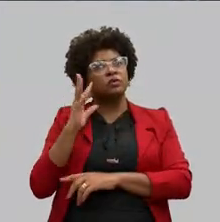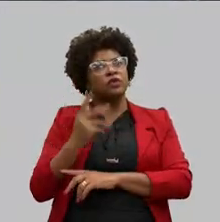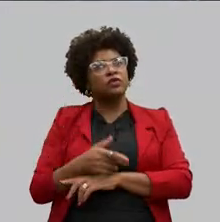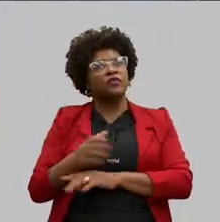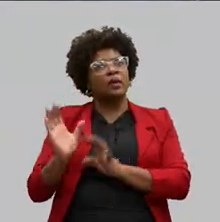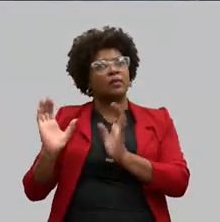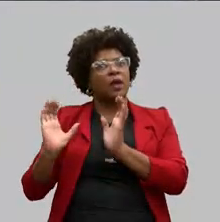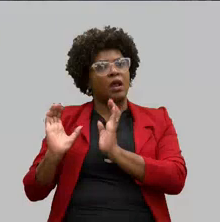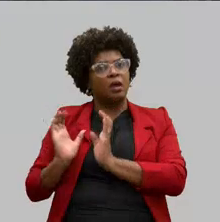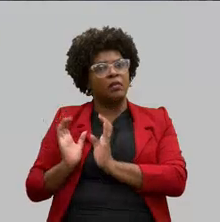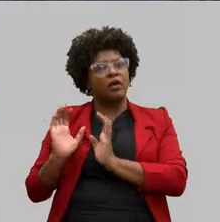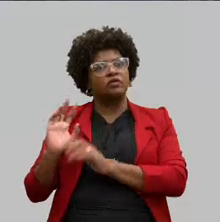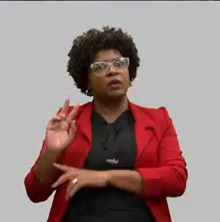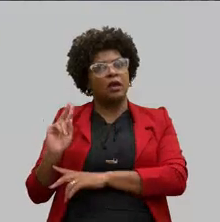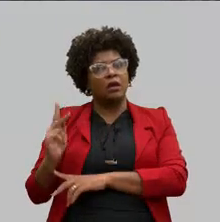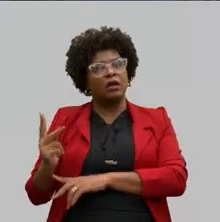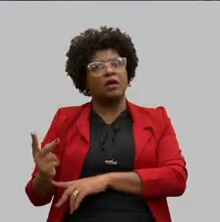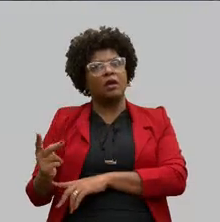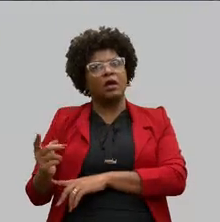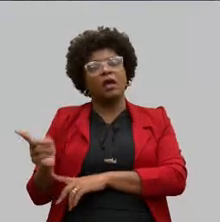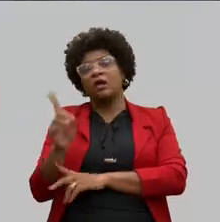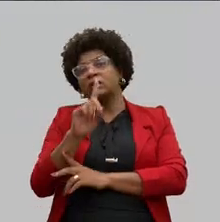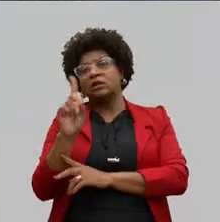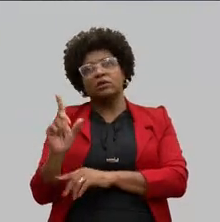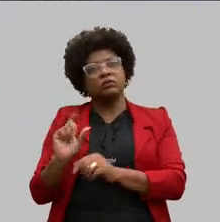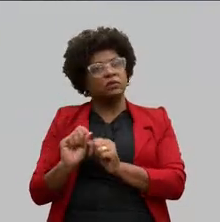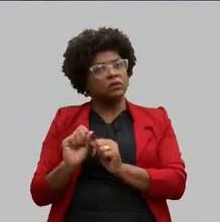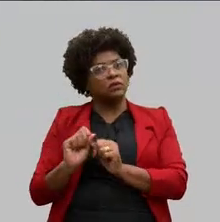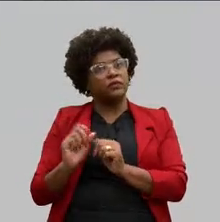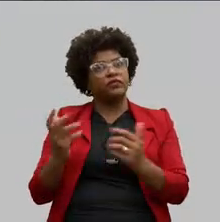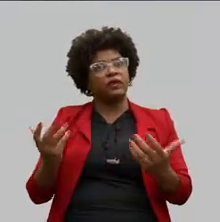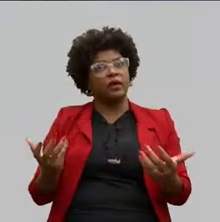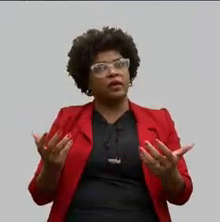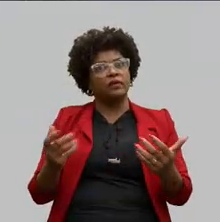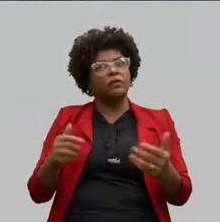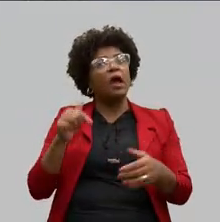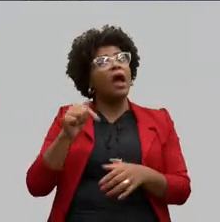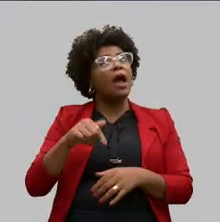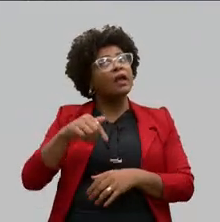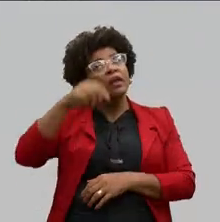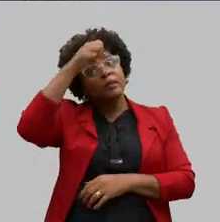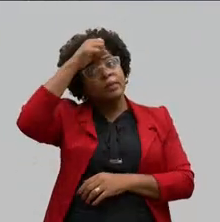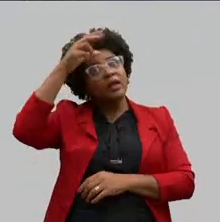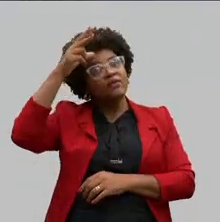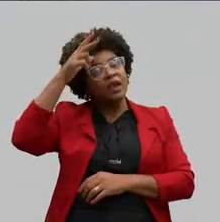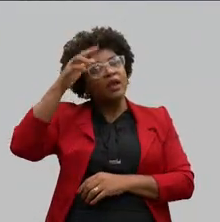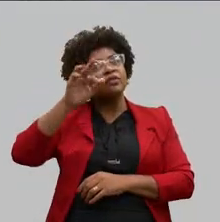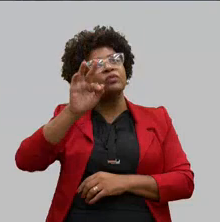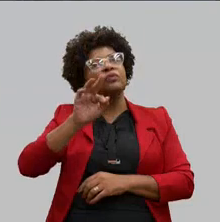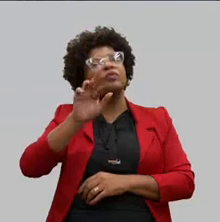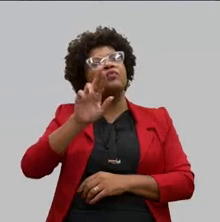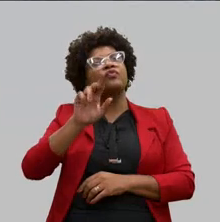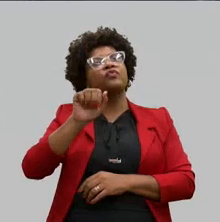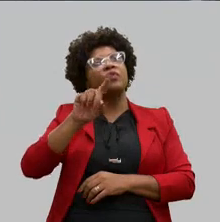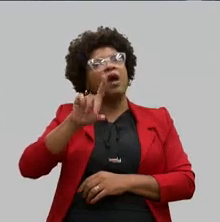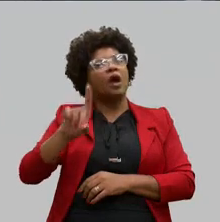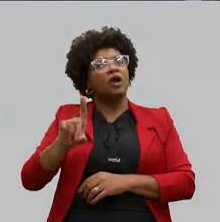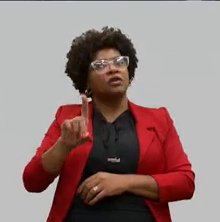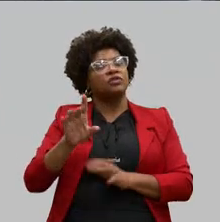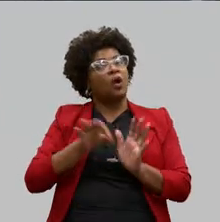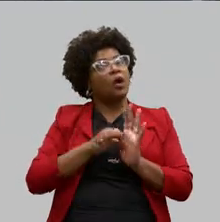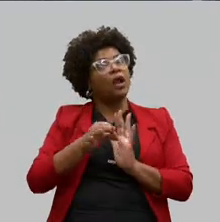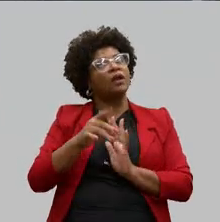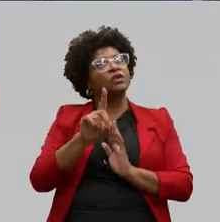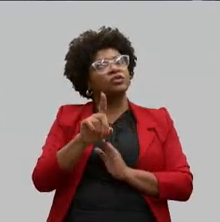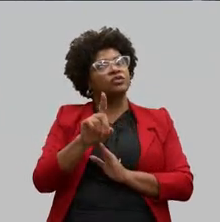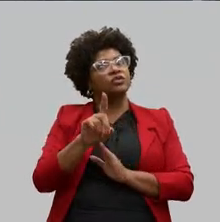Horizonte né e não está sendo resolvido então aqui FAD fica essa crítica né Vamos ajudar a